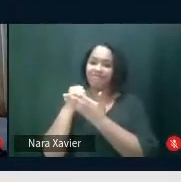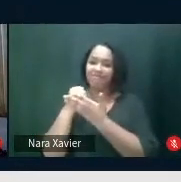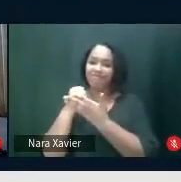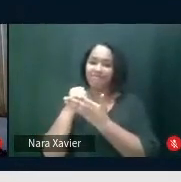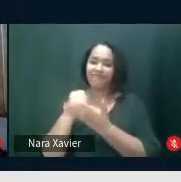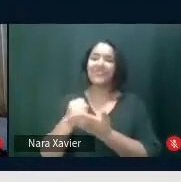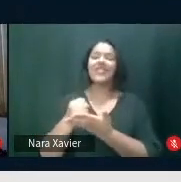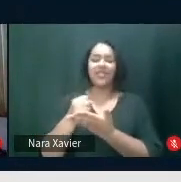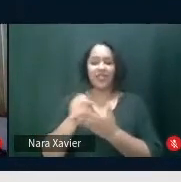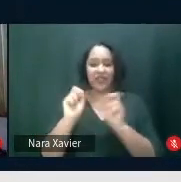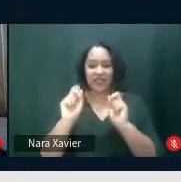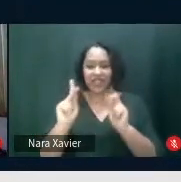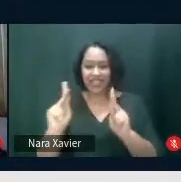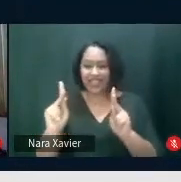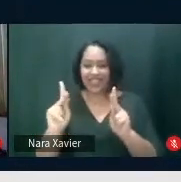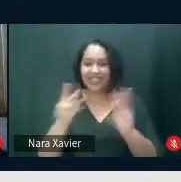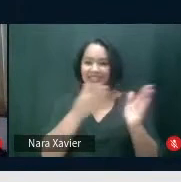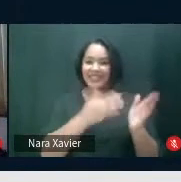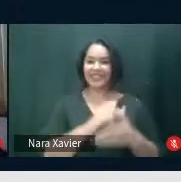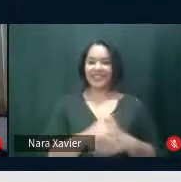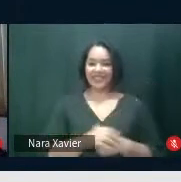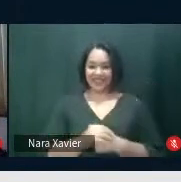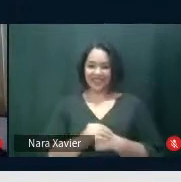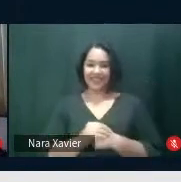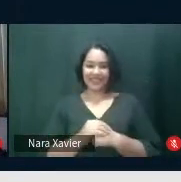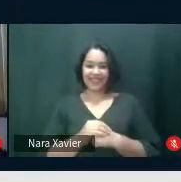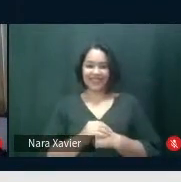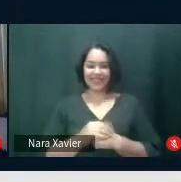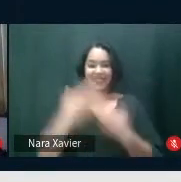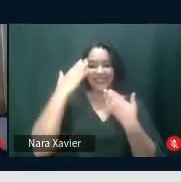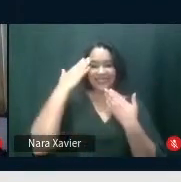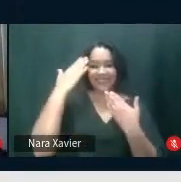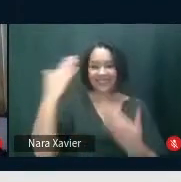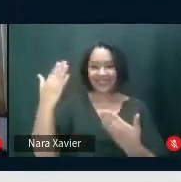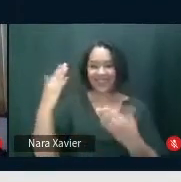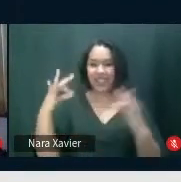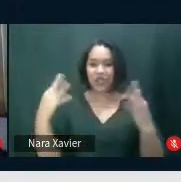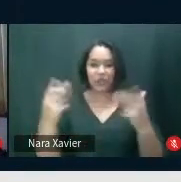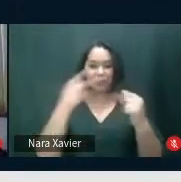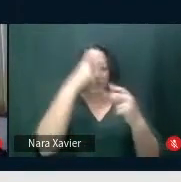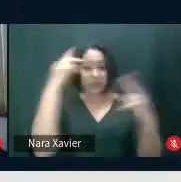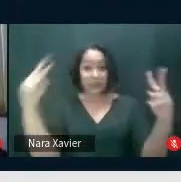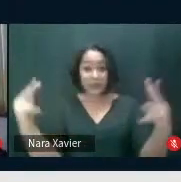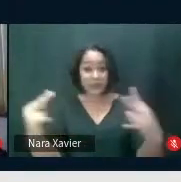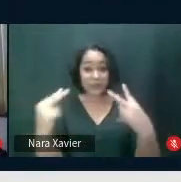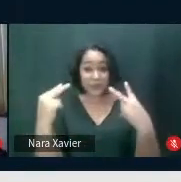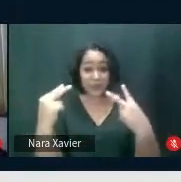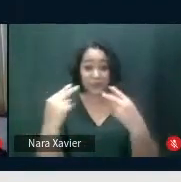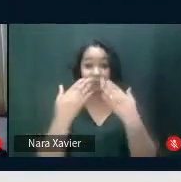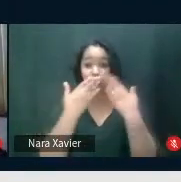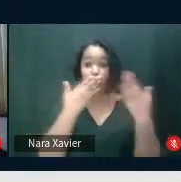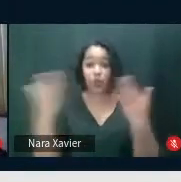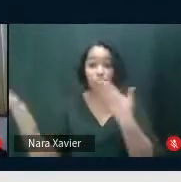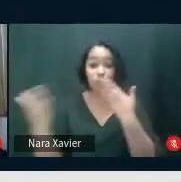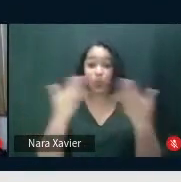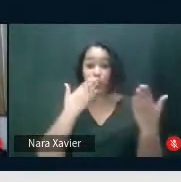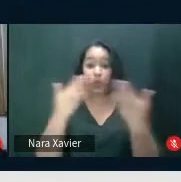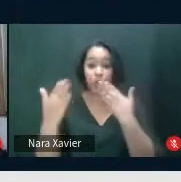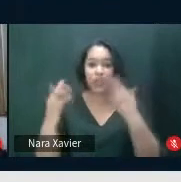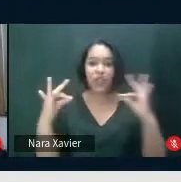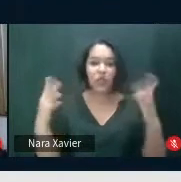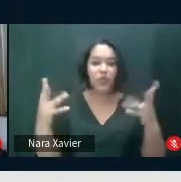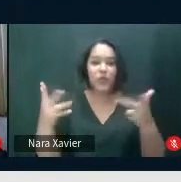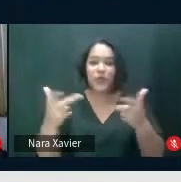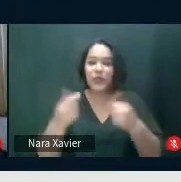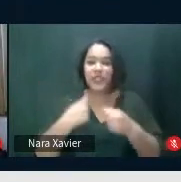para nos auxiliarem nesse processo. Eu agradeço a todos que assistiram, mando beijos muito especiais. Eu